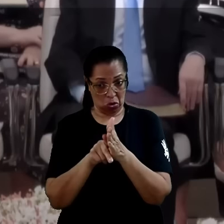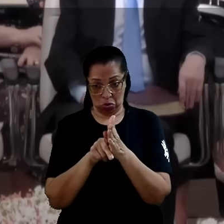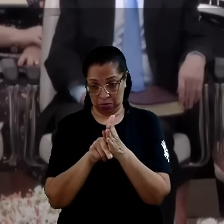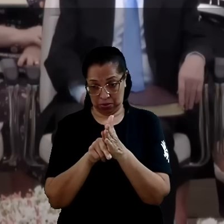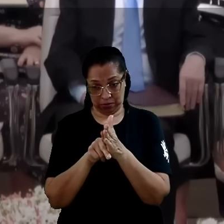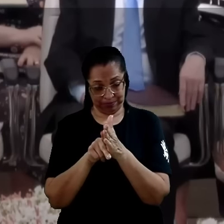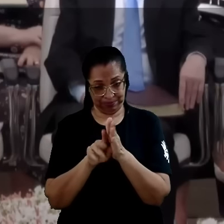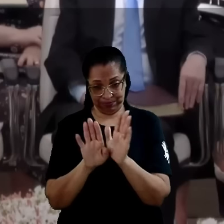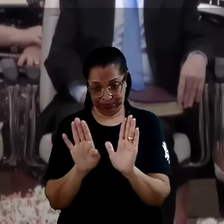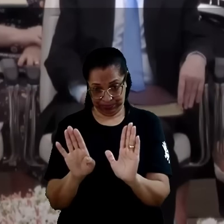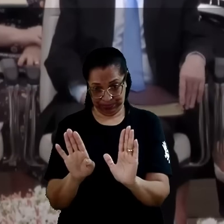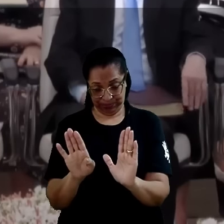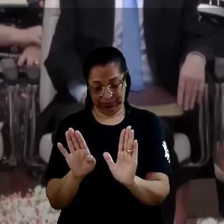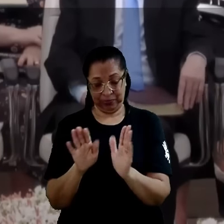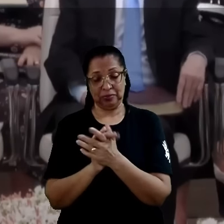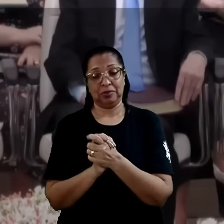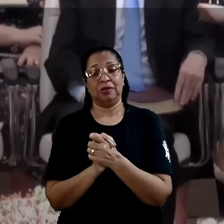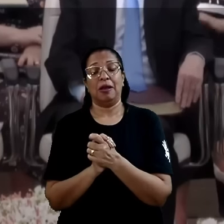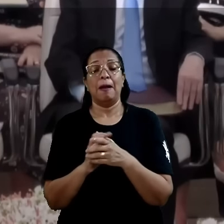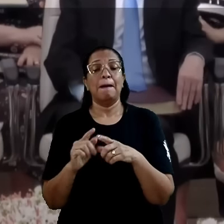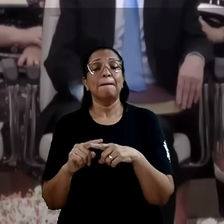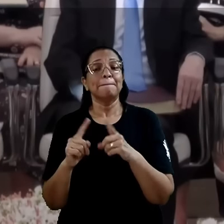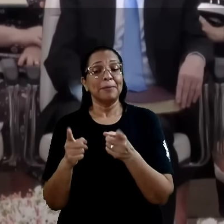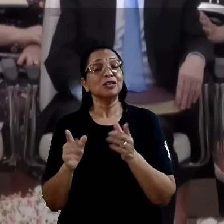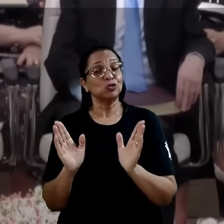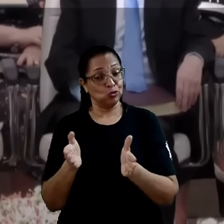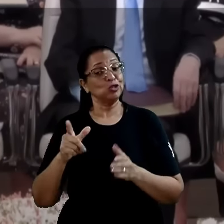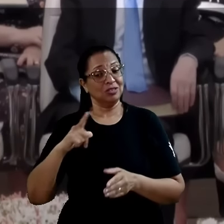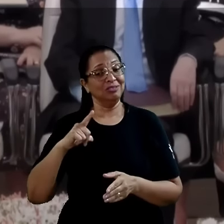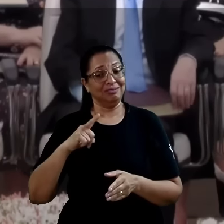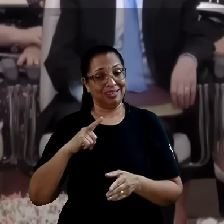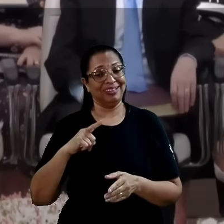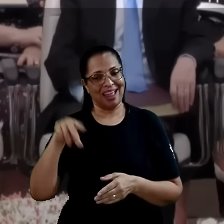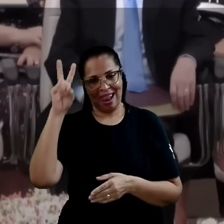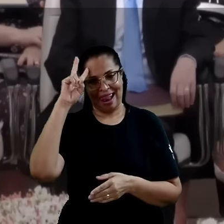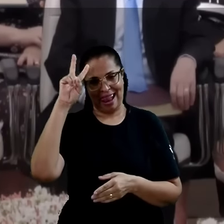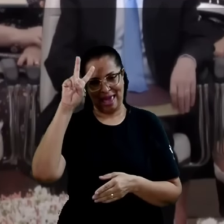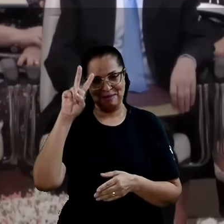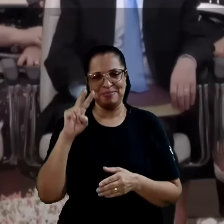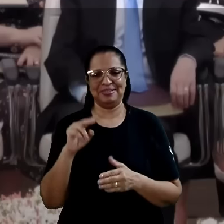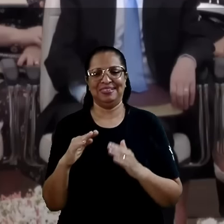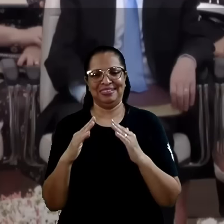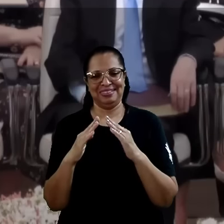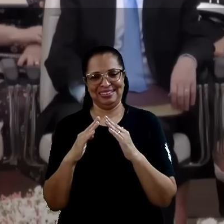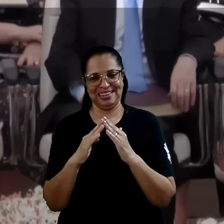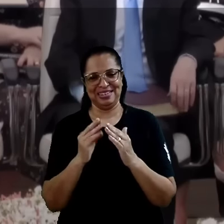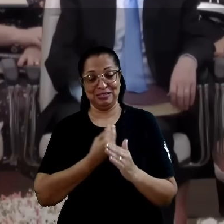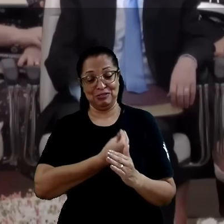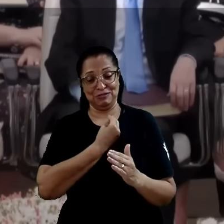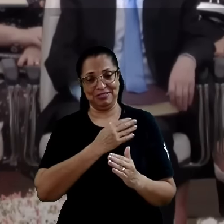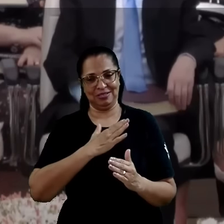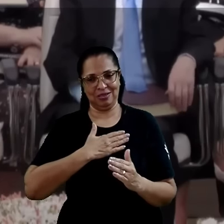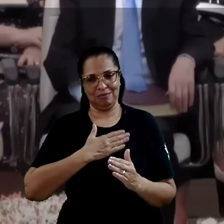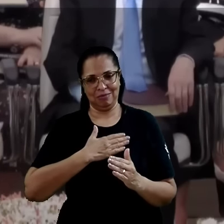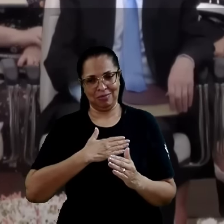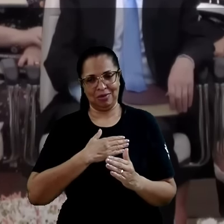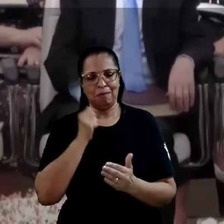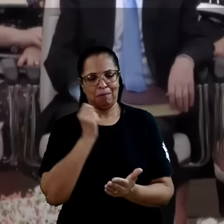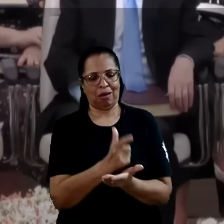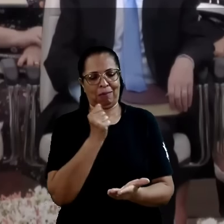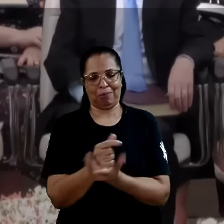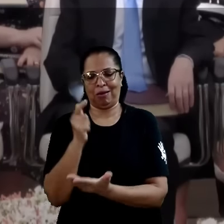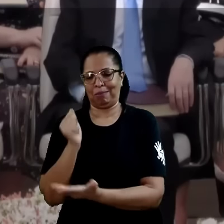vida toda pagando é minha casa minha vida a vida inteira paga mas eu tô dentro dela não é pus o pé é